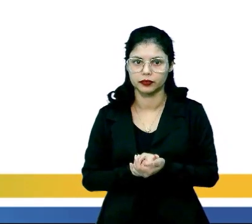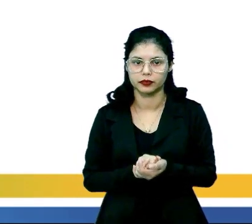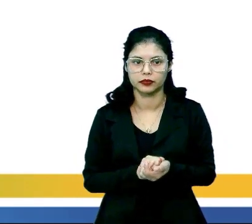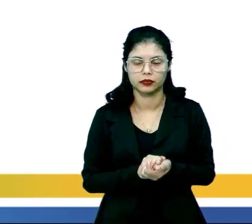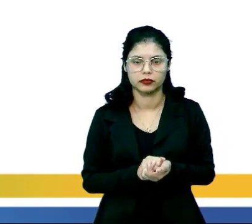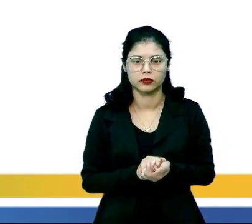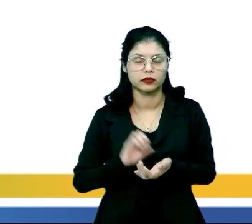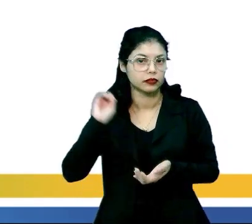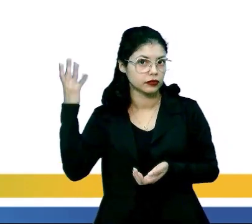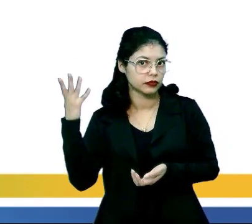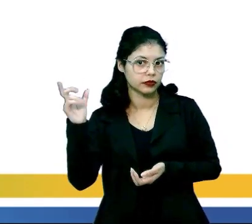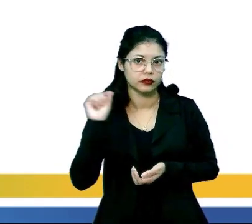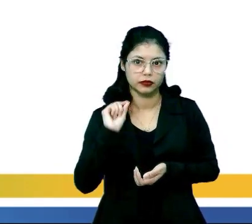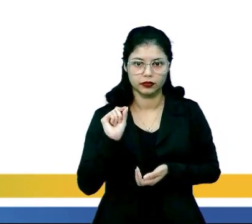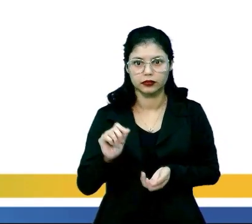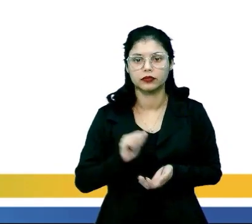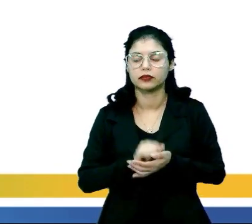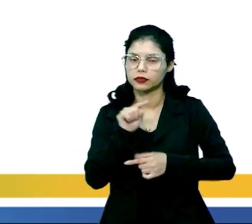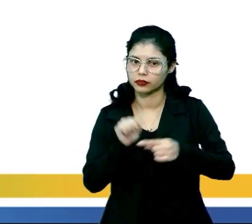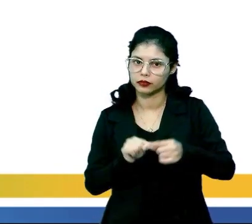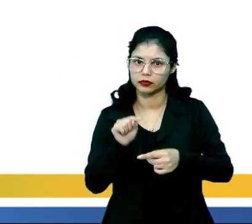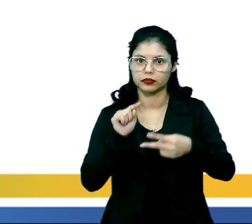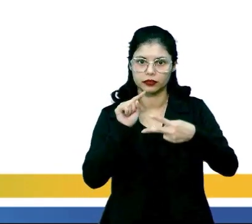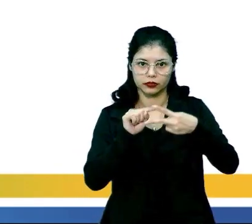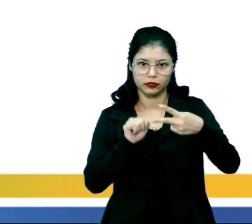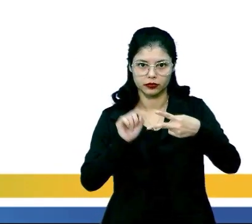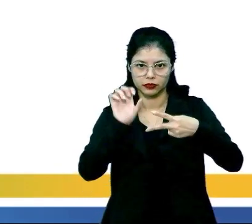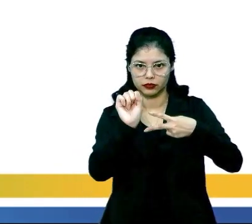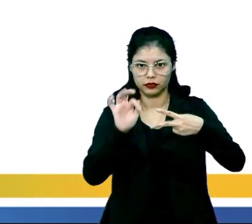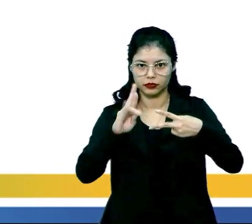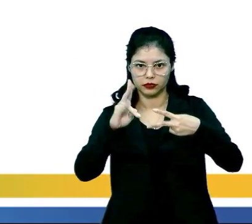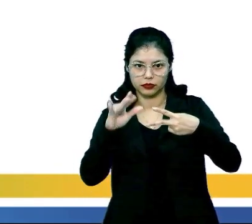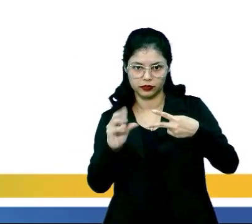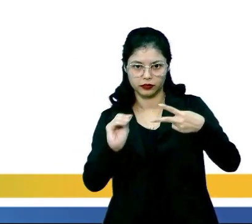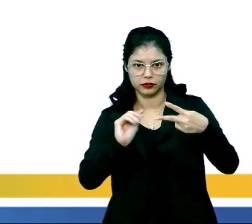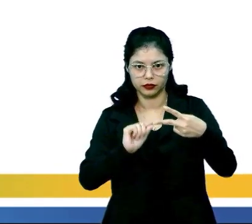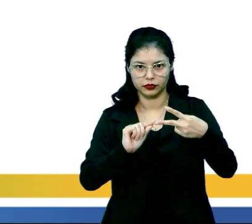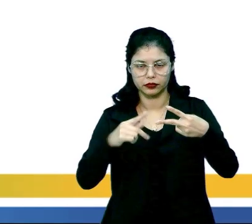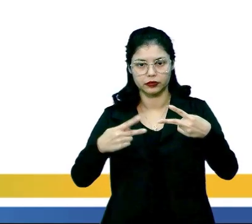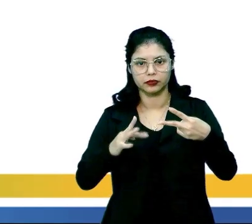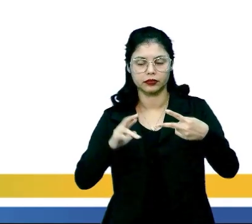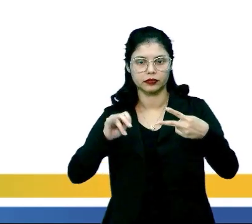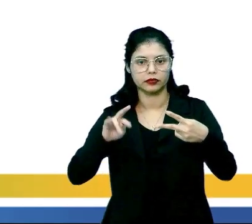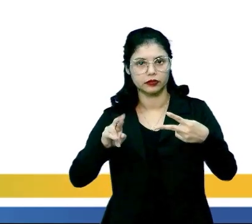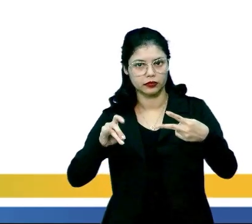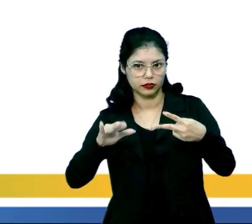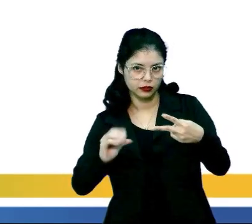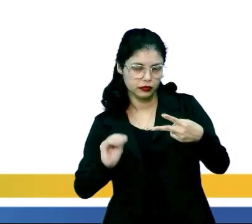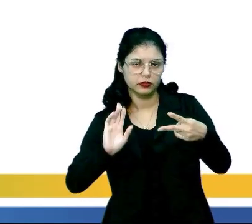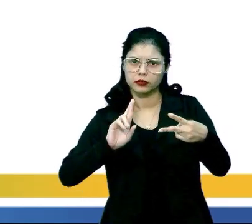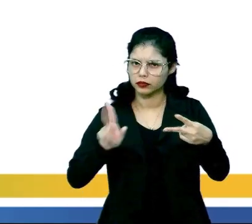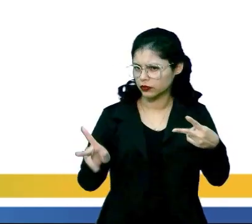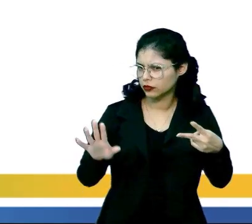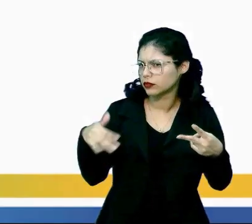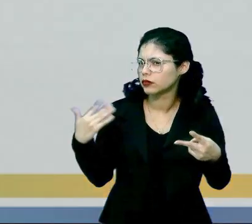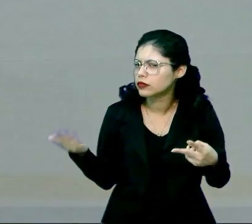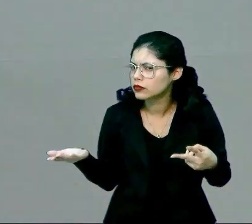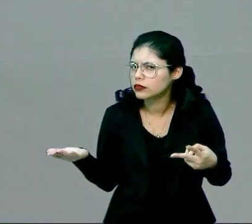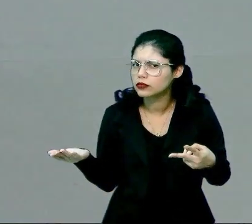autônomo. Acontece que ele ainda se divide em dois. Tem o simpático e o parasimpático. Qual é a